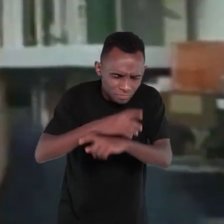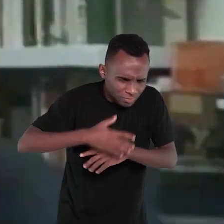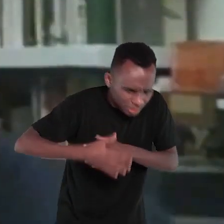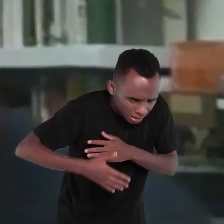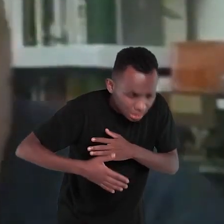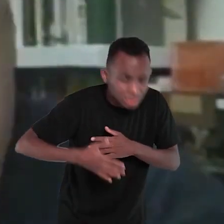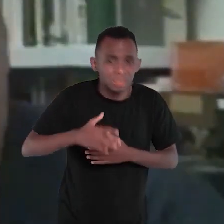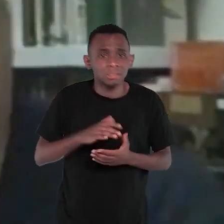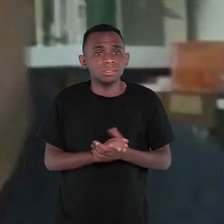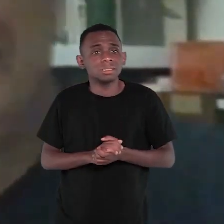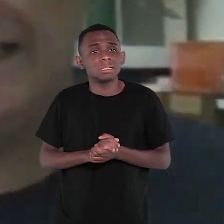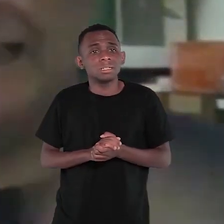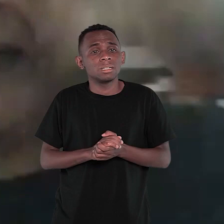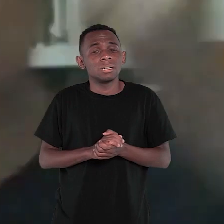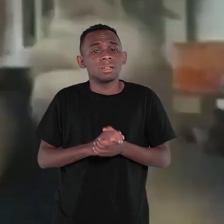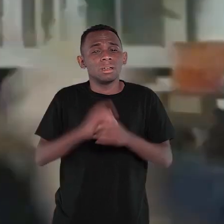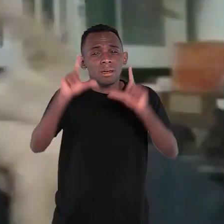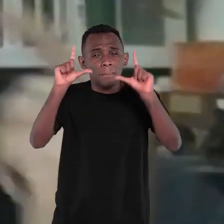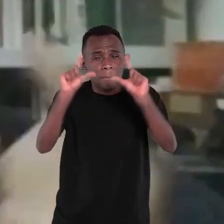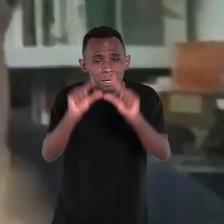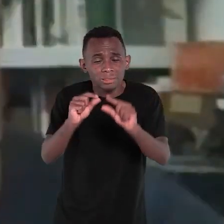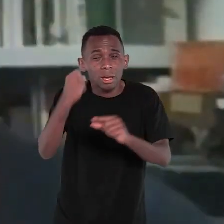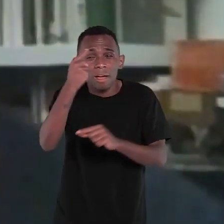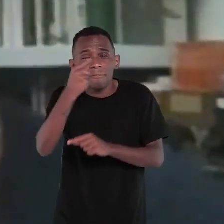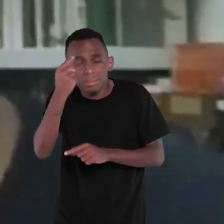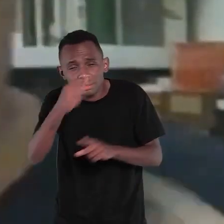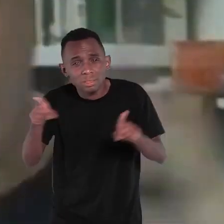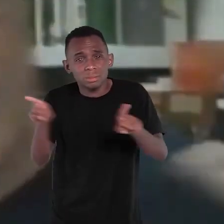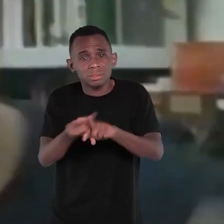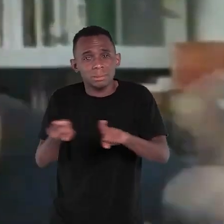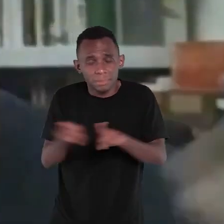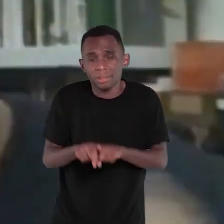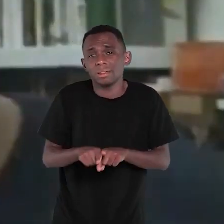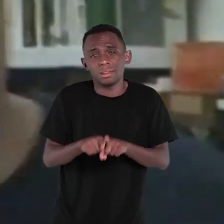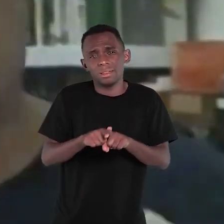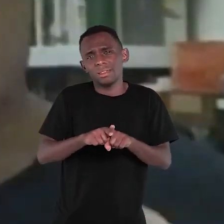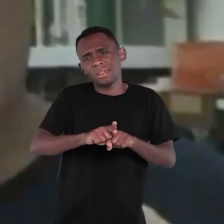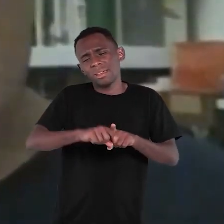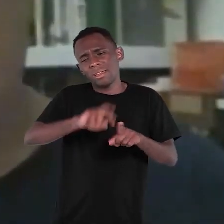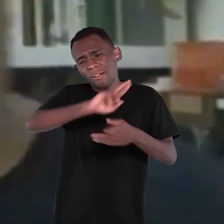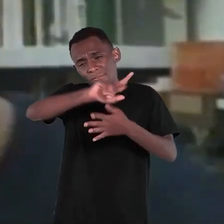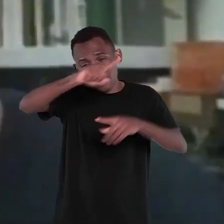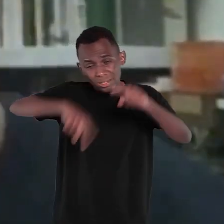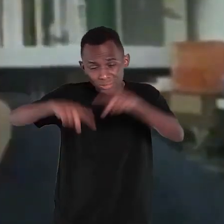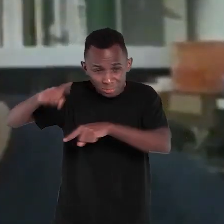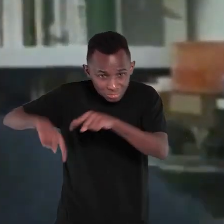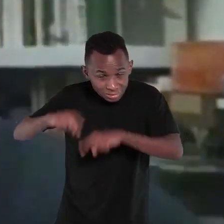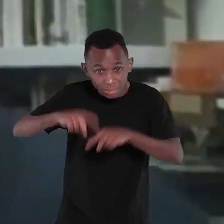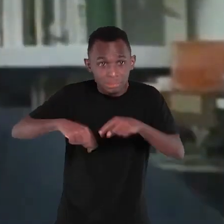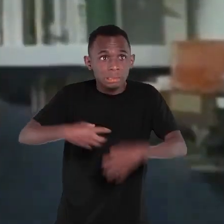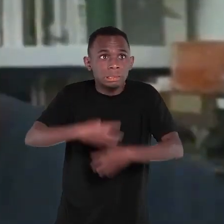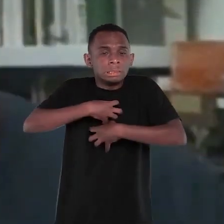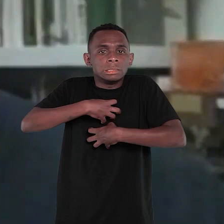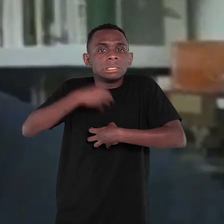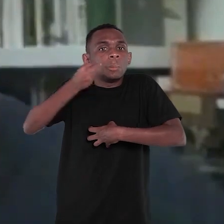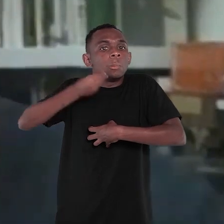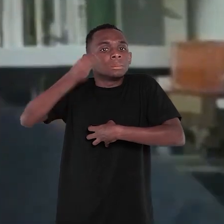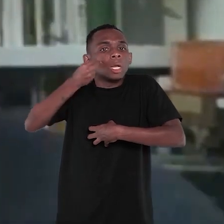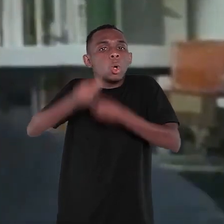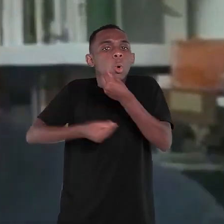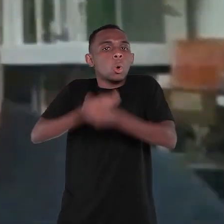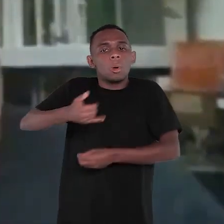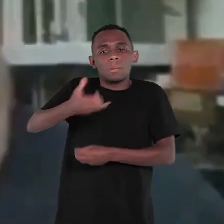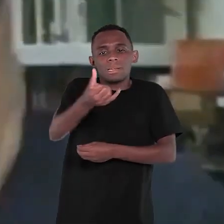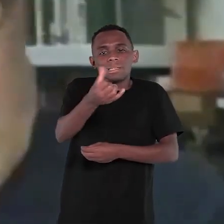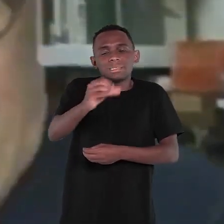era... né? Tinha redutores de visão, tinha um monte de equipamentos para você sentir o que era. Porque a